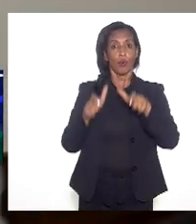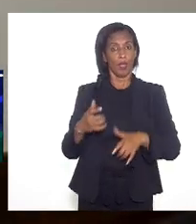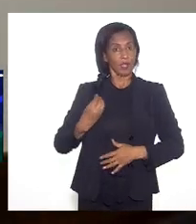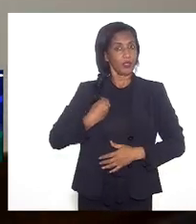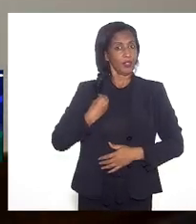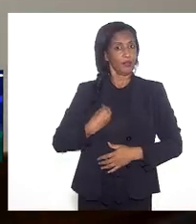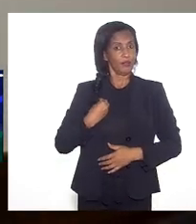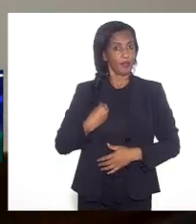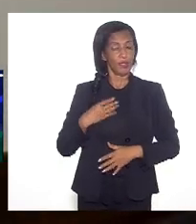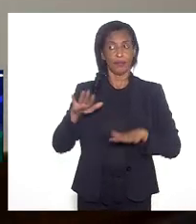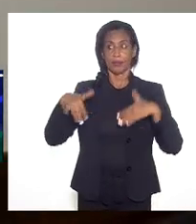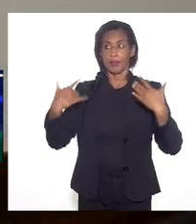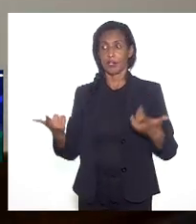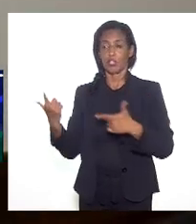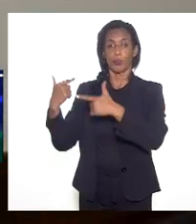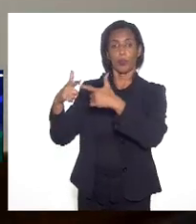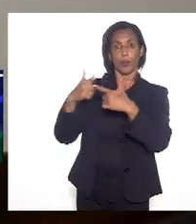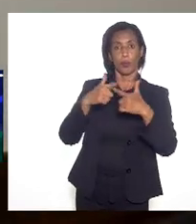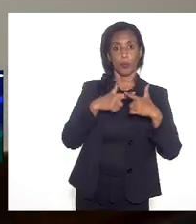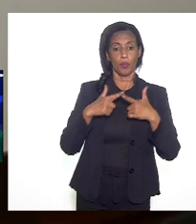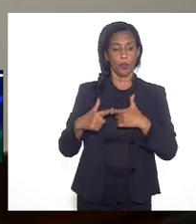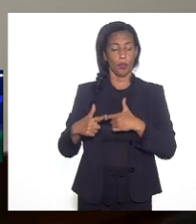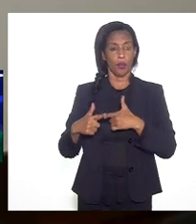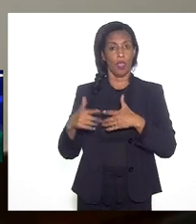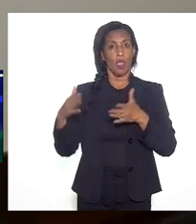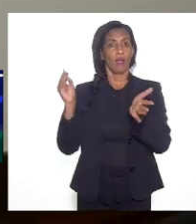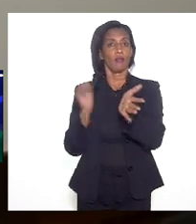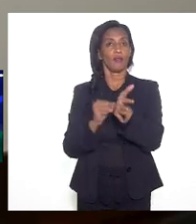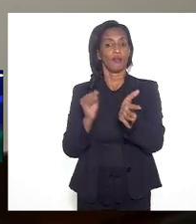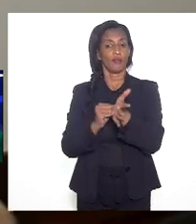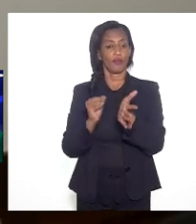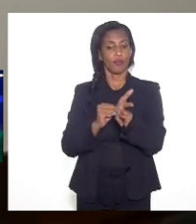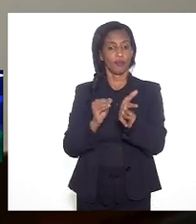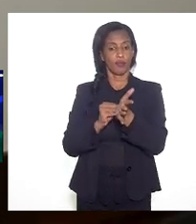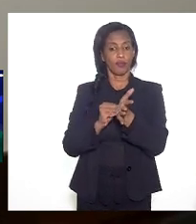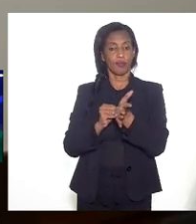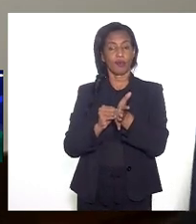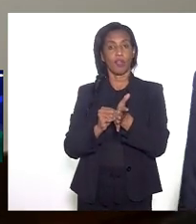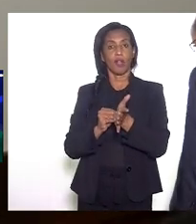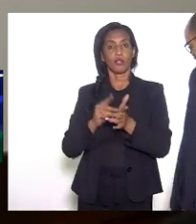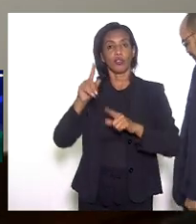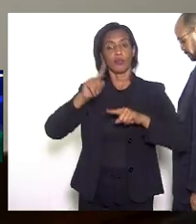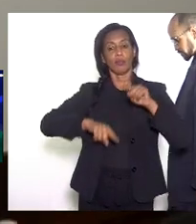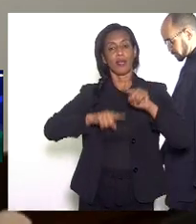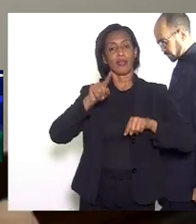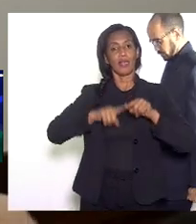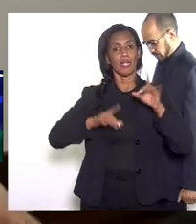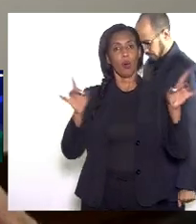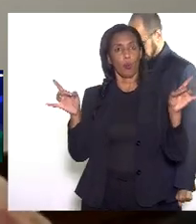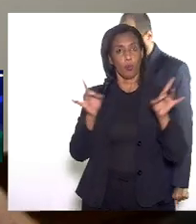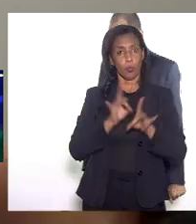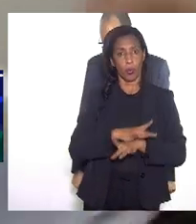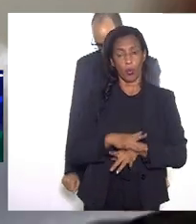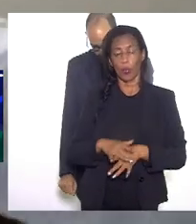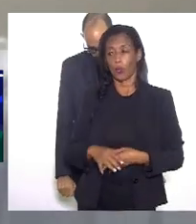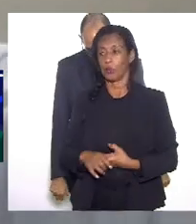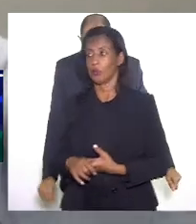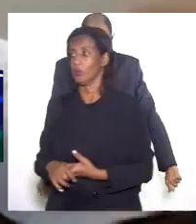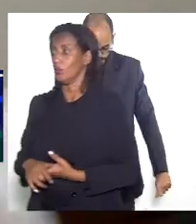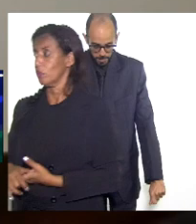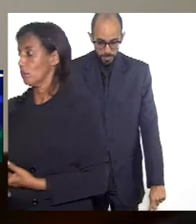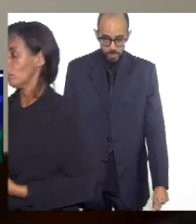moram, seja por problemas relacionados à ausência de hardware, de equipamento disponível para